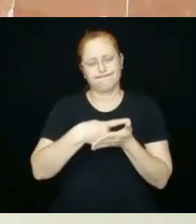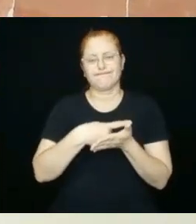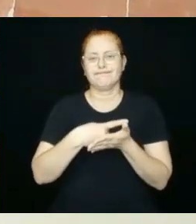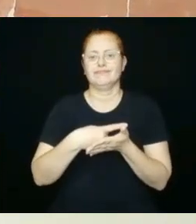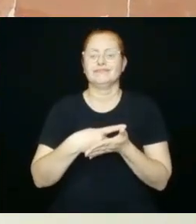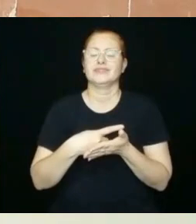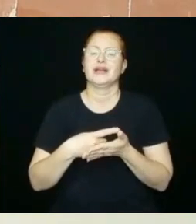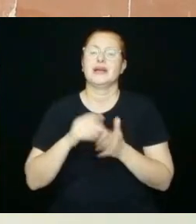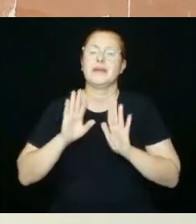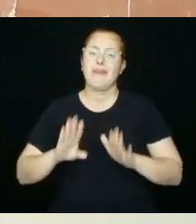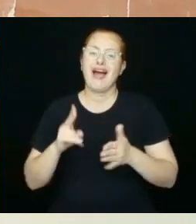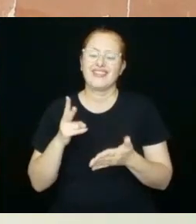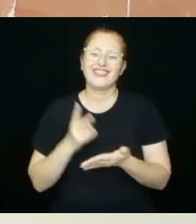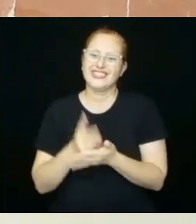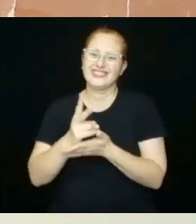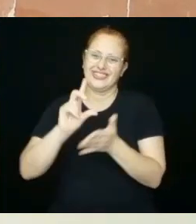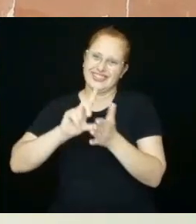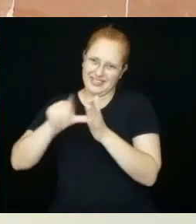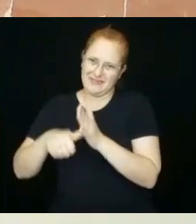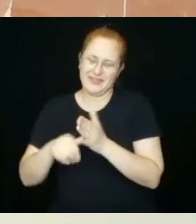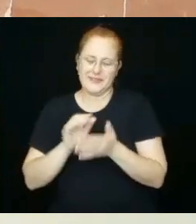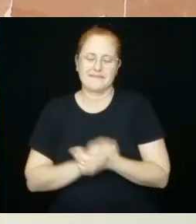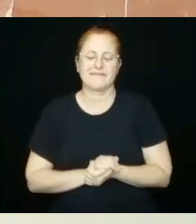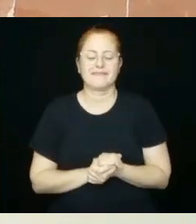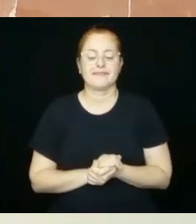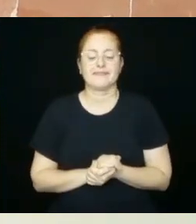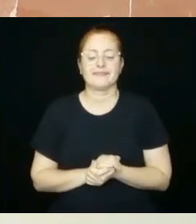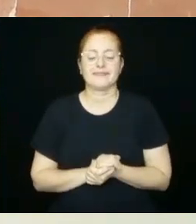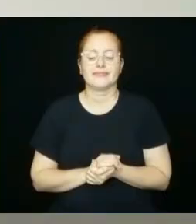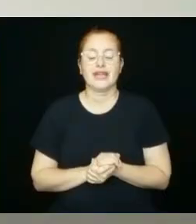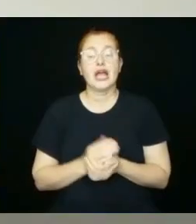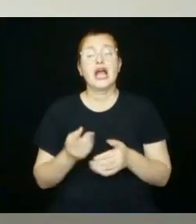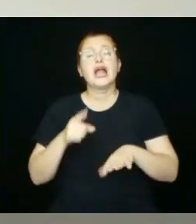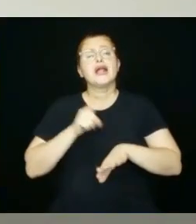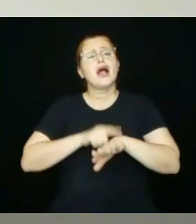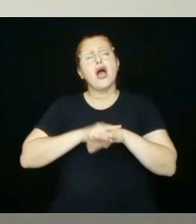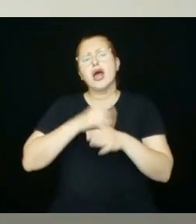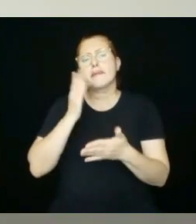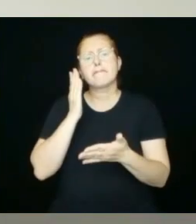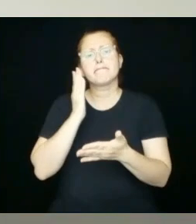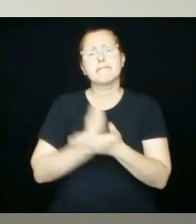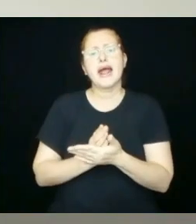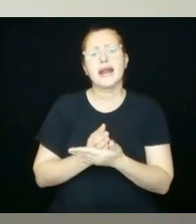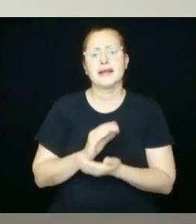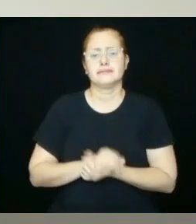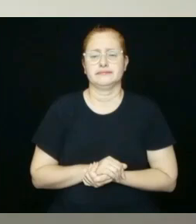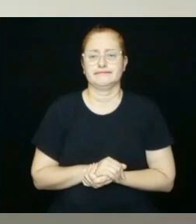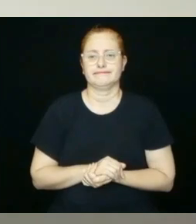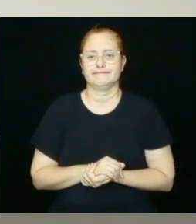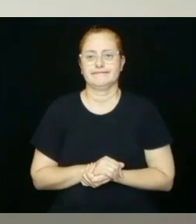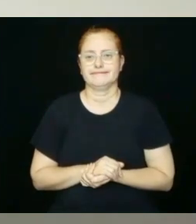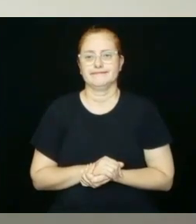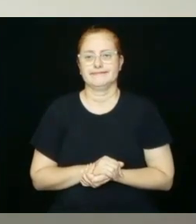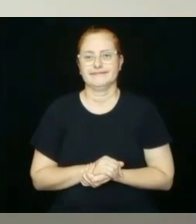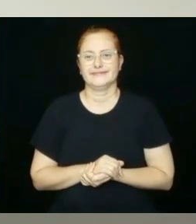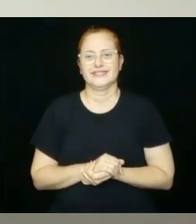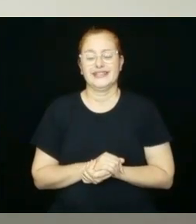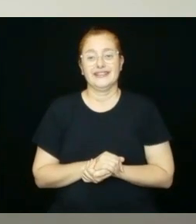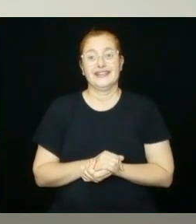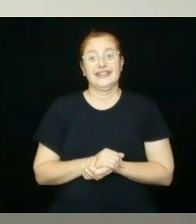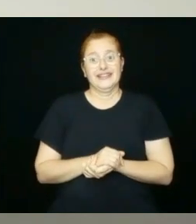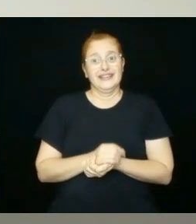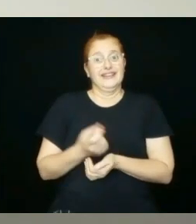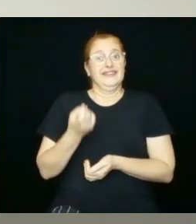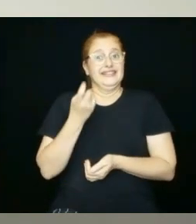continuar. Eu vou ter que continuar para completar. E a hora de parar, Bruno? Foi sexta, 5.